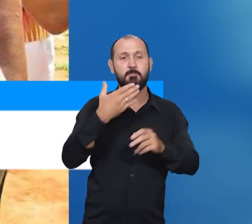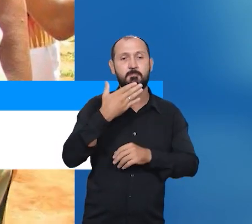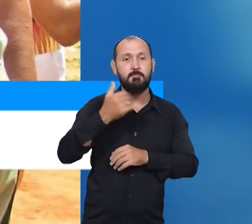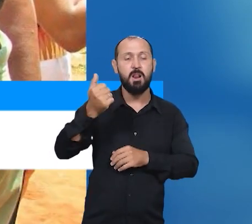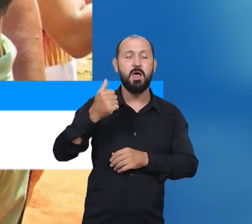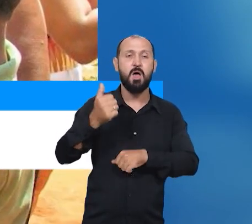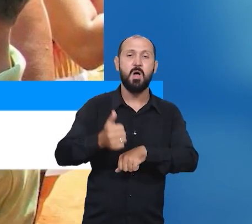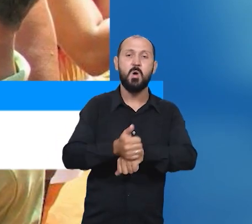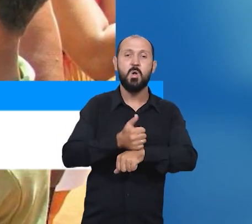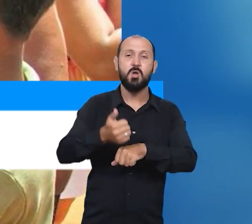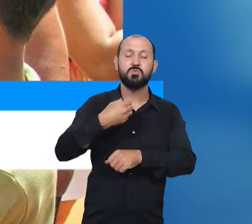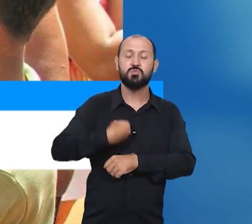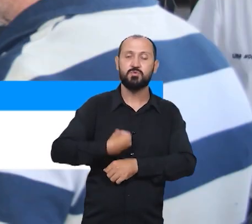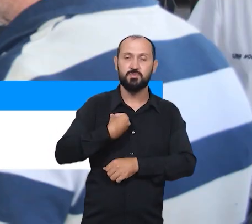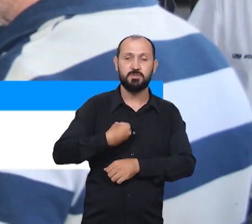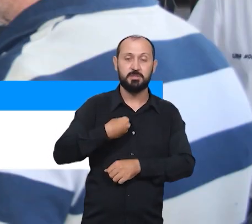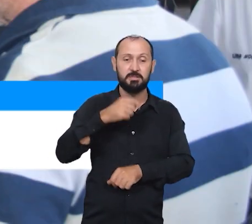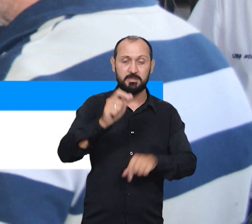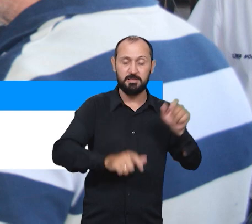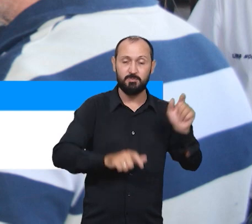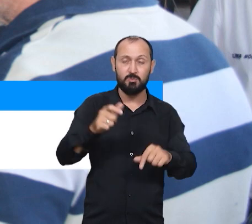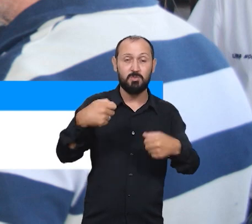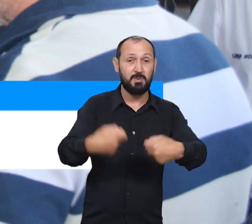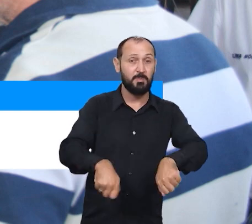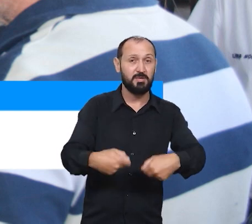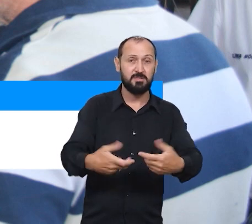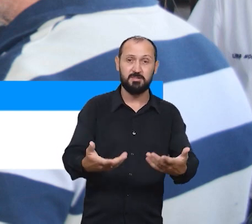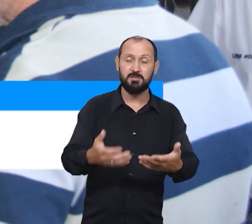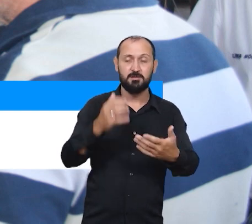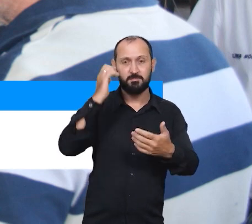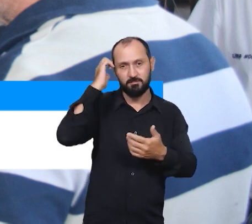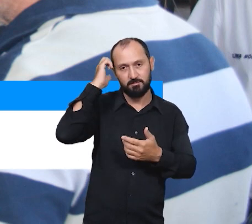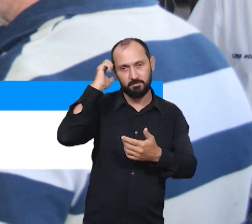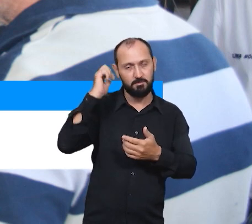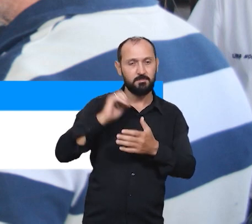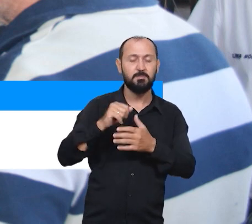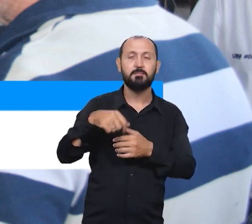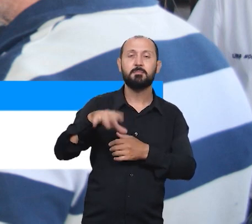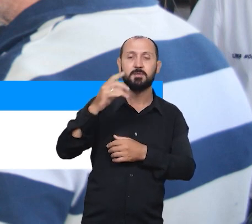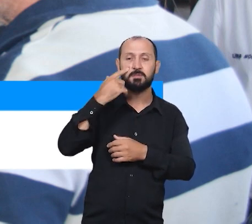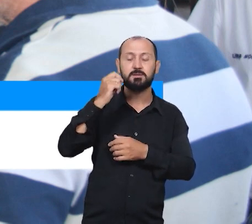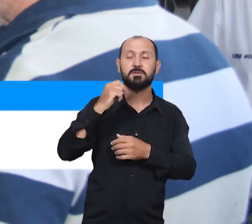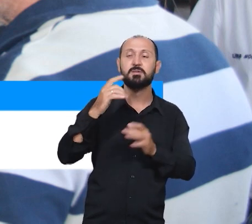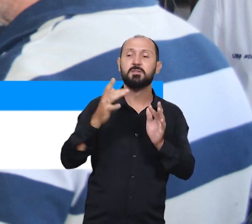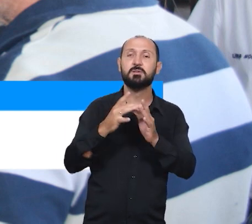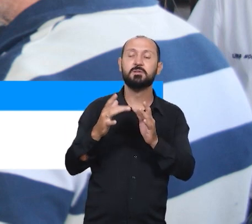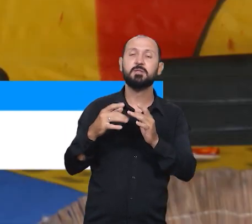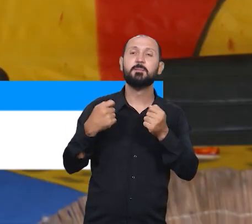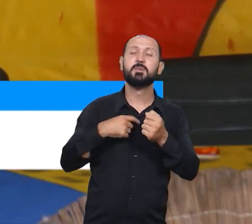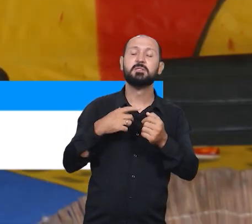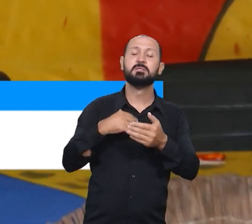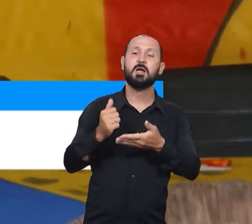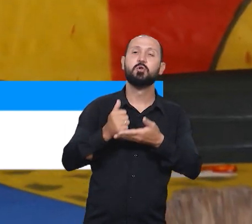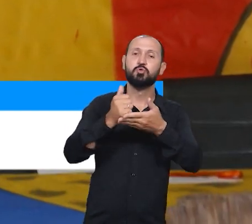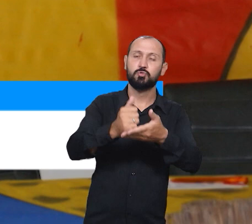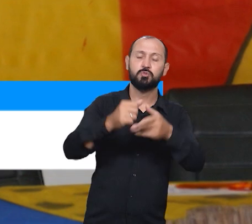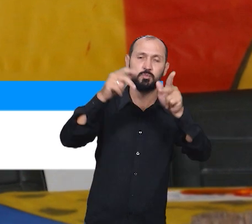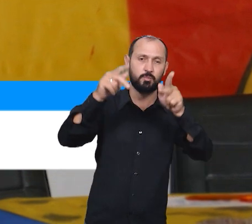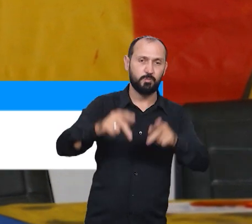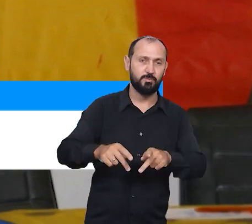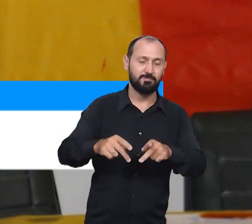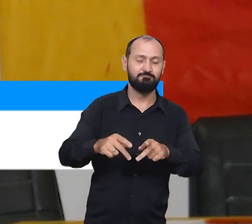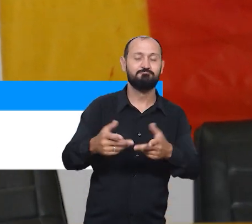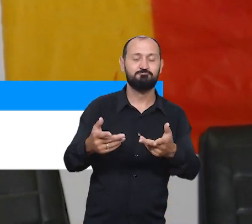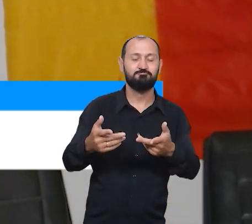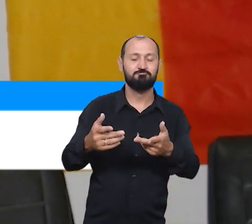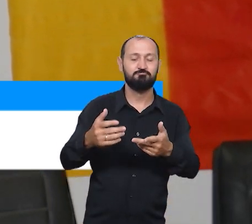vida política, parlamentar, vai ser para melhorar a qualidade de vida das pessoas mais necessitadas, principalmente